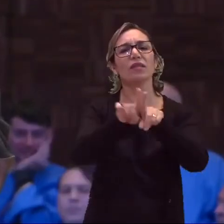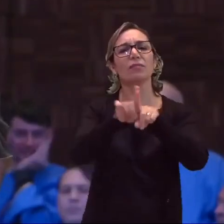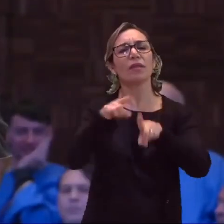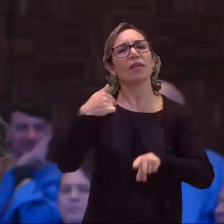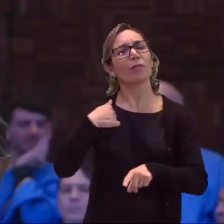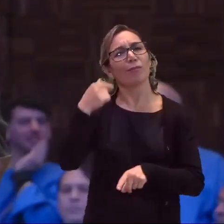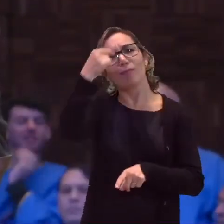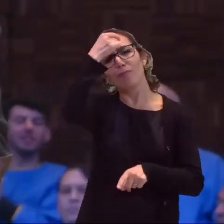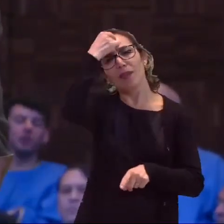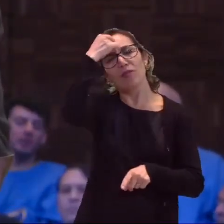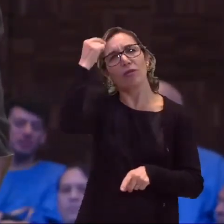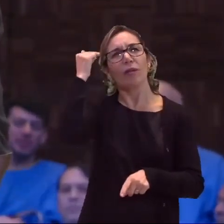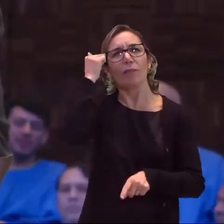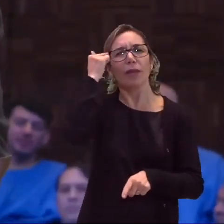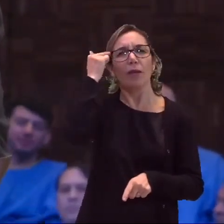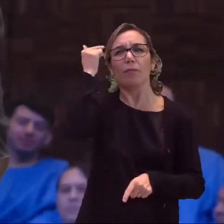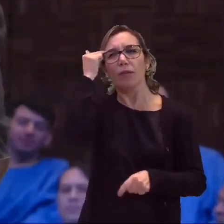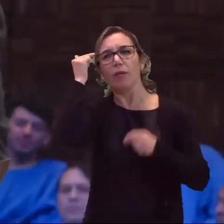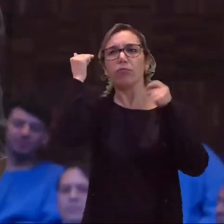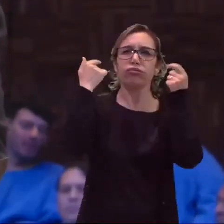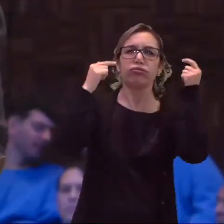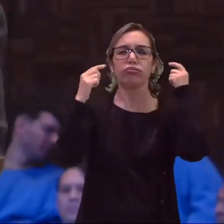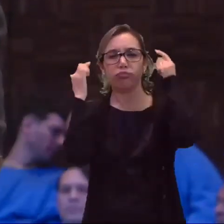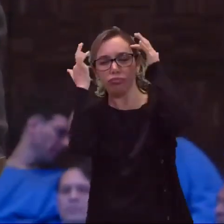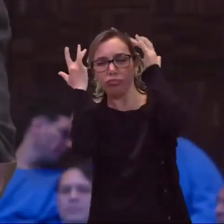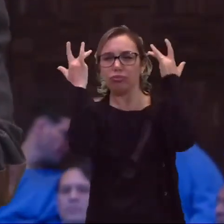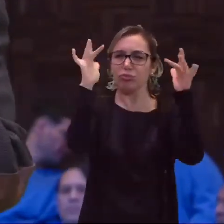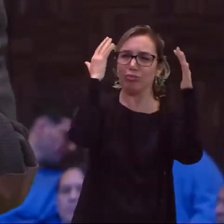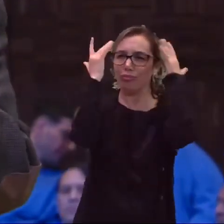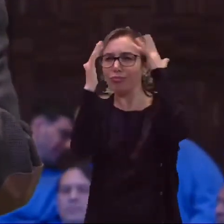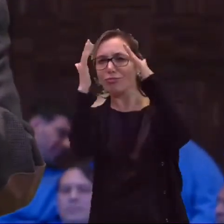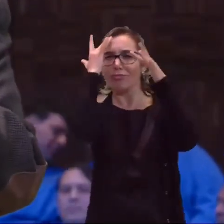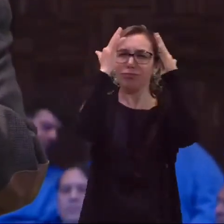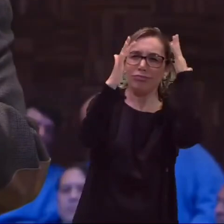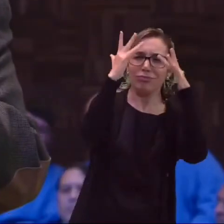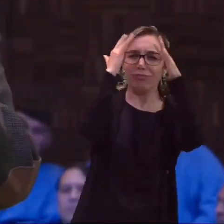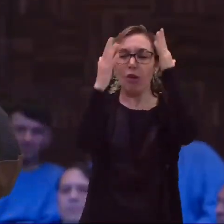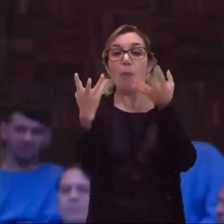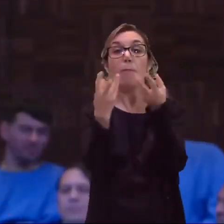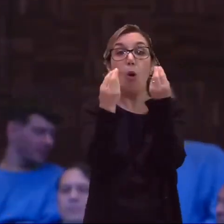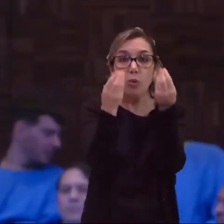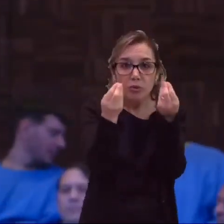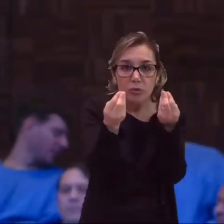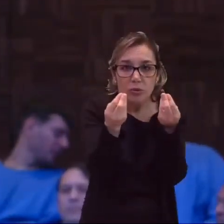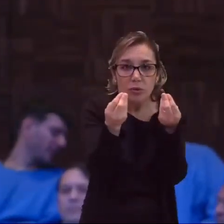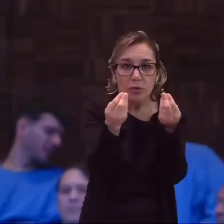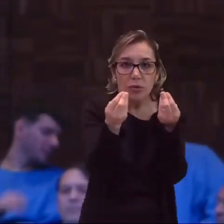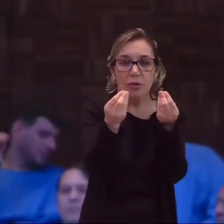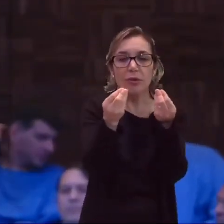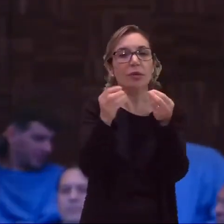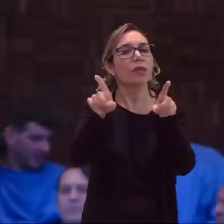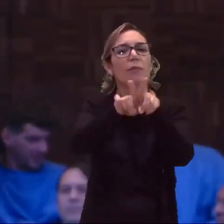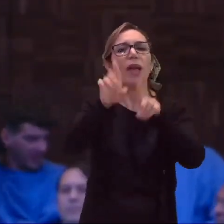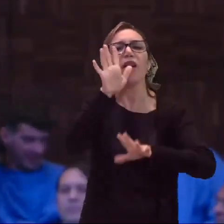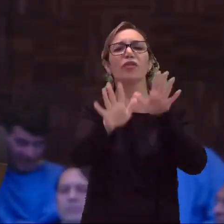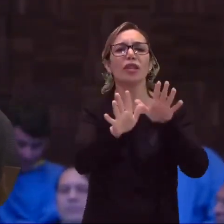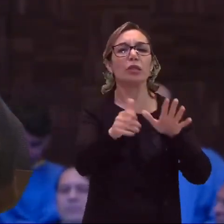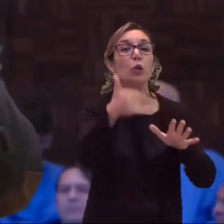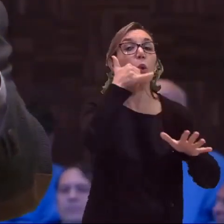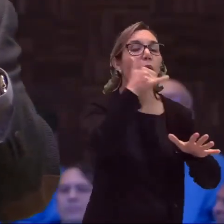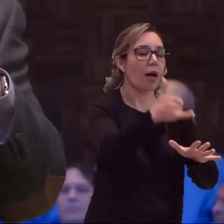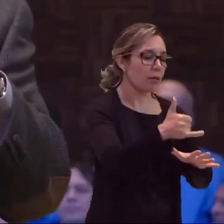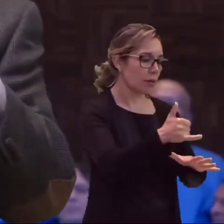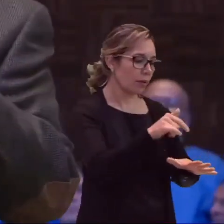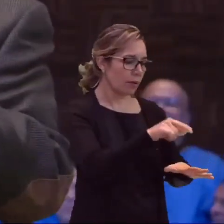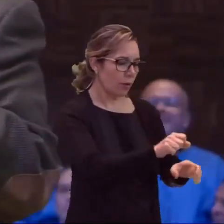só eu né eu não acabei fazer com um monte de coisa né E o pior que agora tem celular